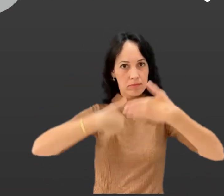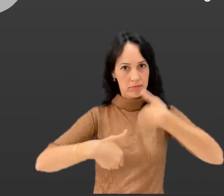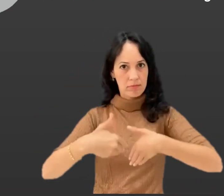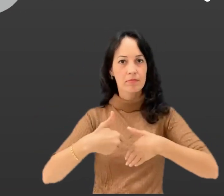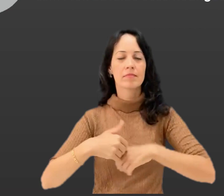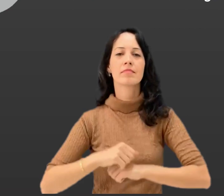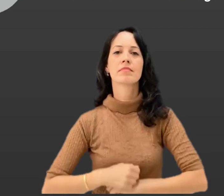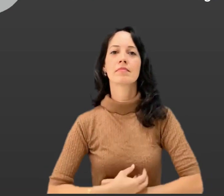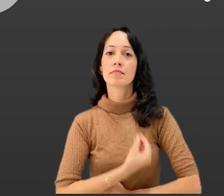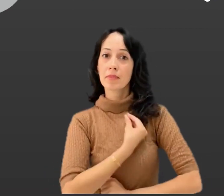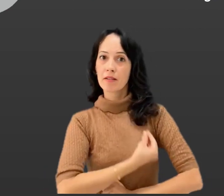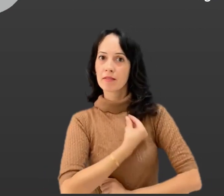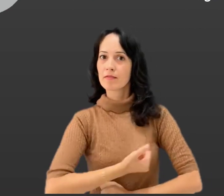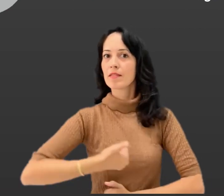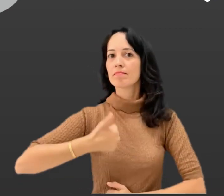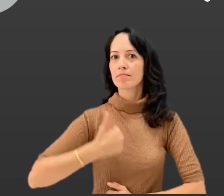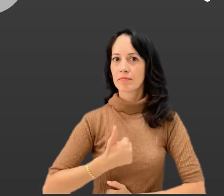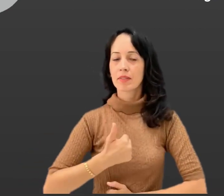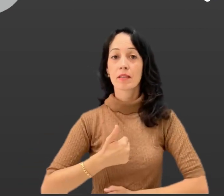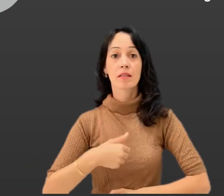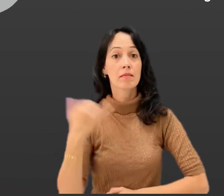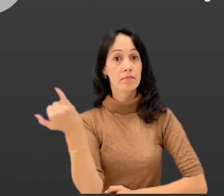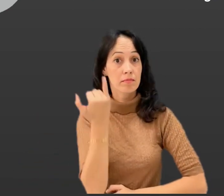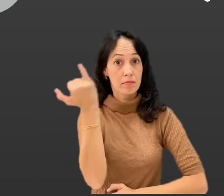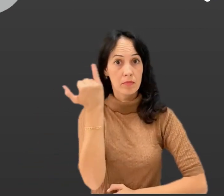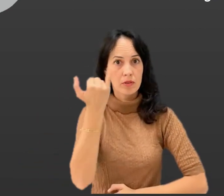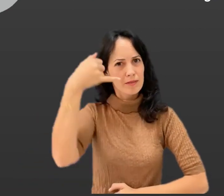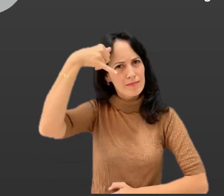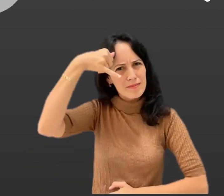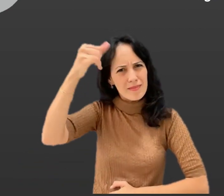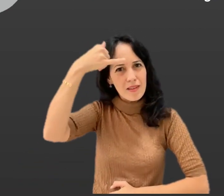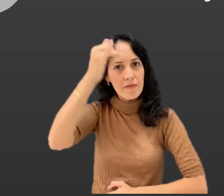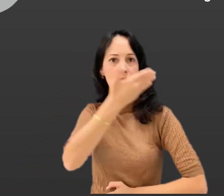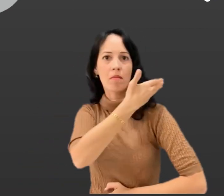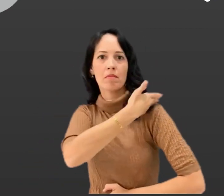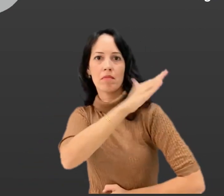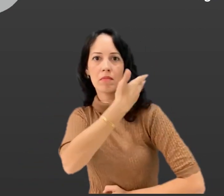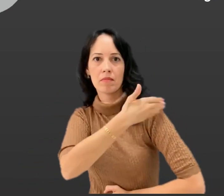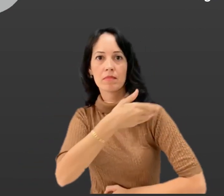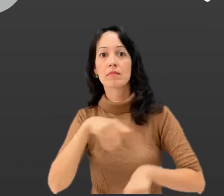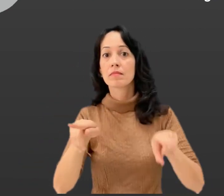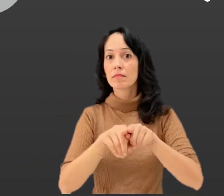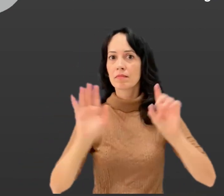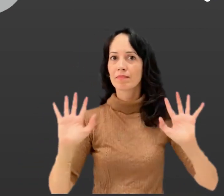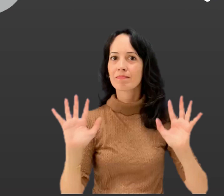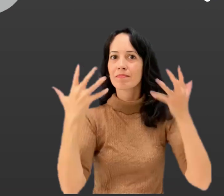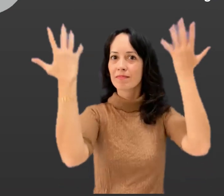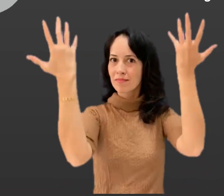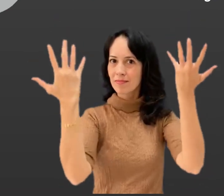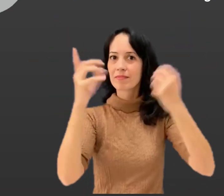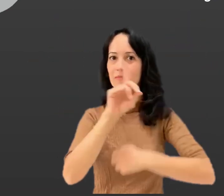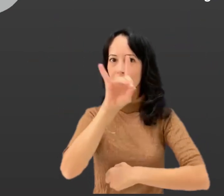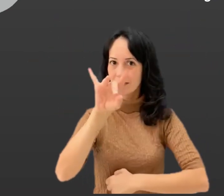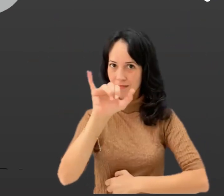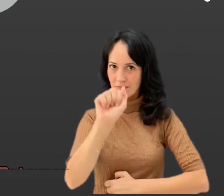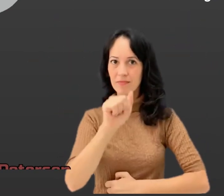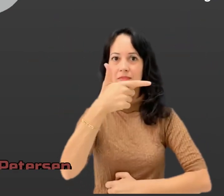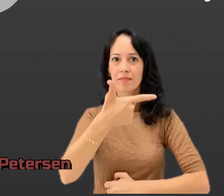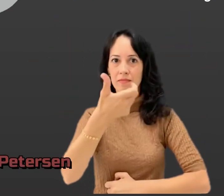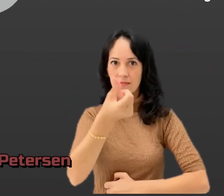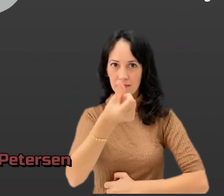pessoa. É importante nós não termos preconceito e comemorar o dia 26 de março como o dia